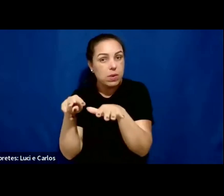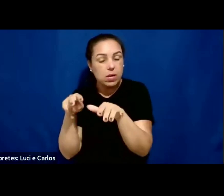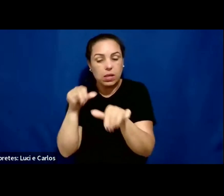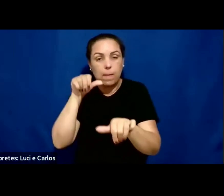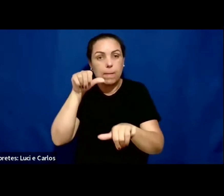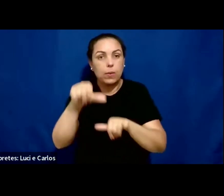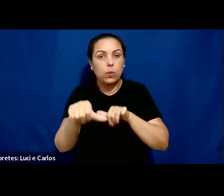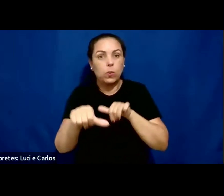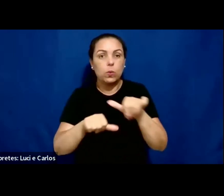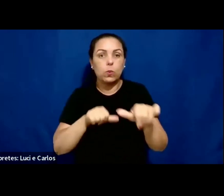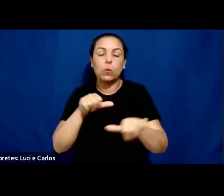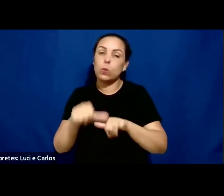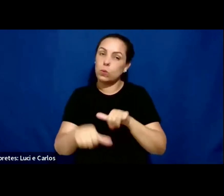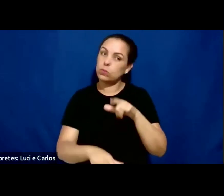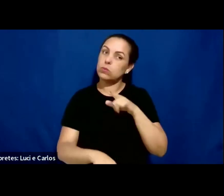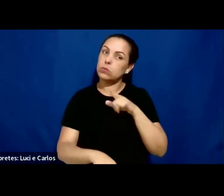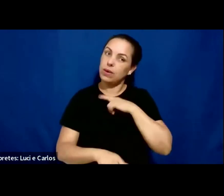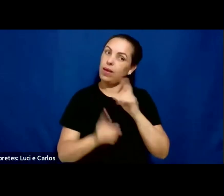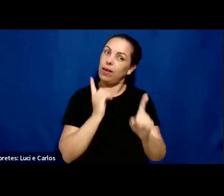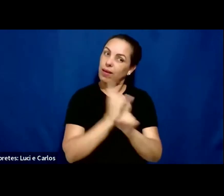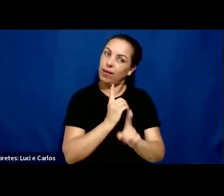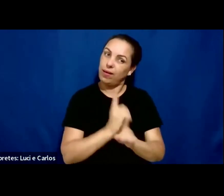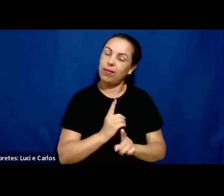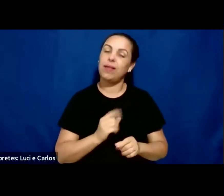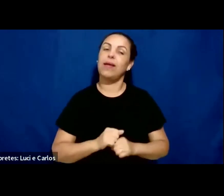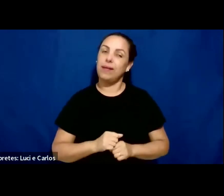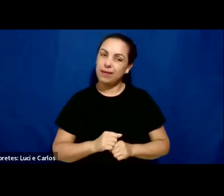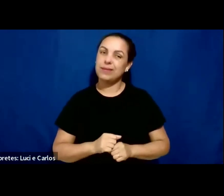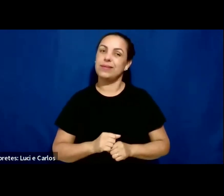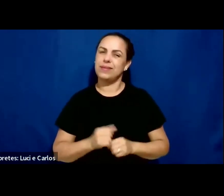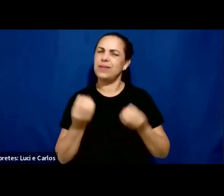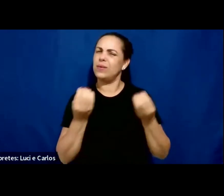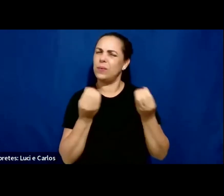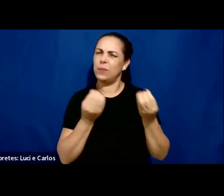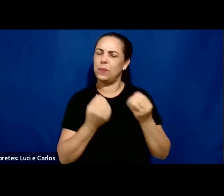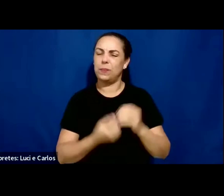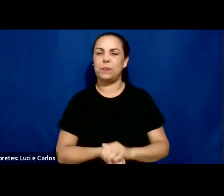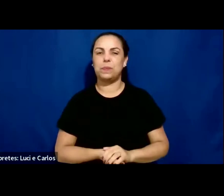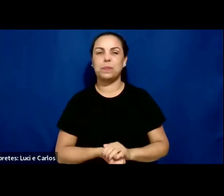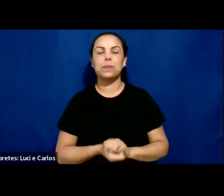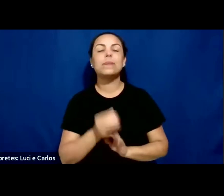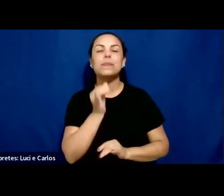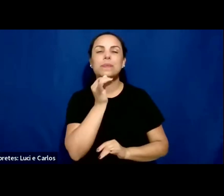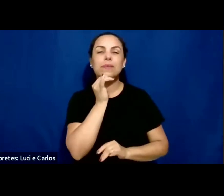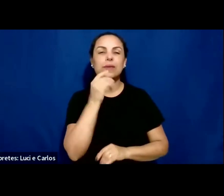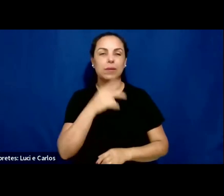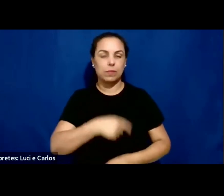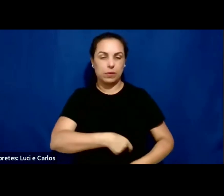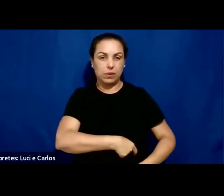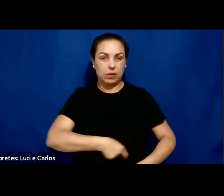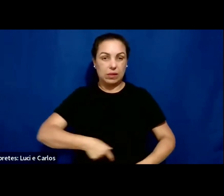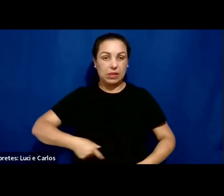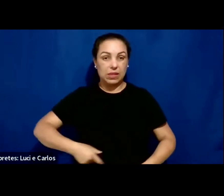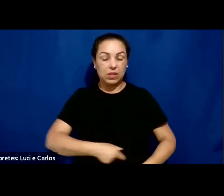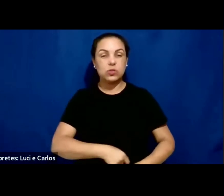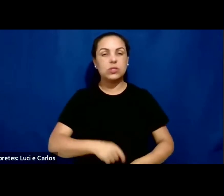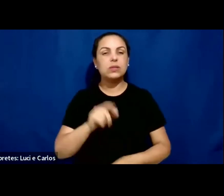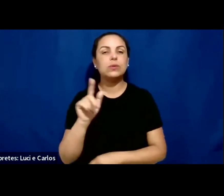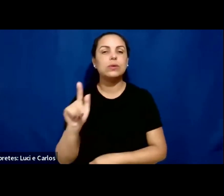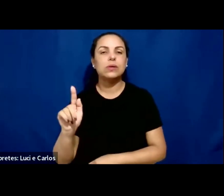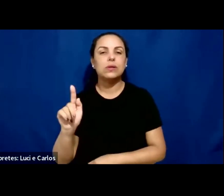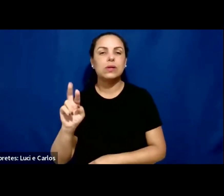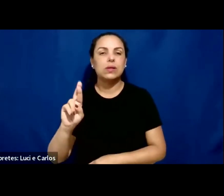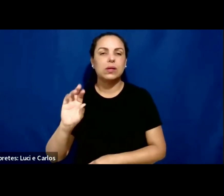segredos da saúde, tá certo? Bom, então, o intestino grosso, o nosso intestino